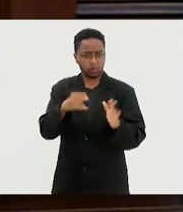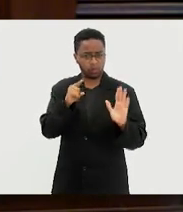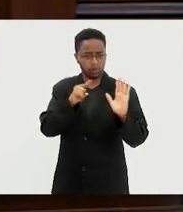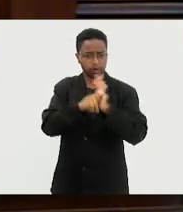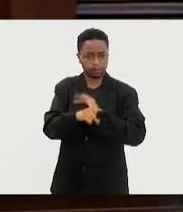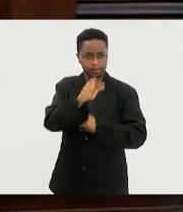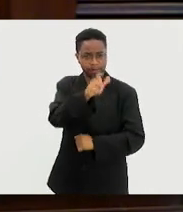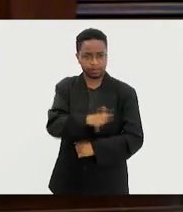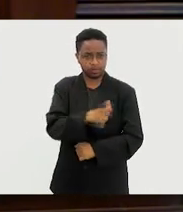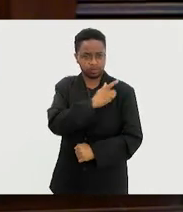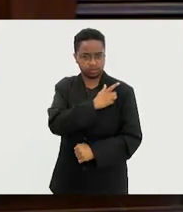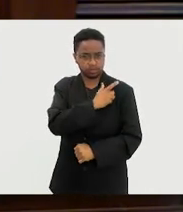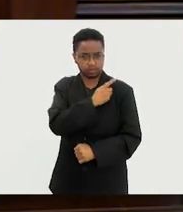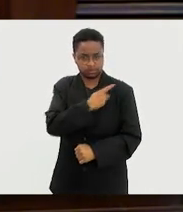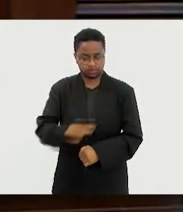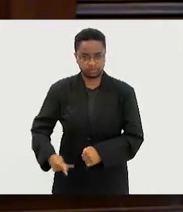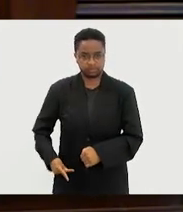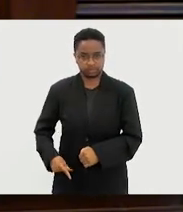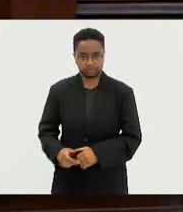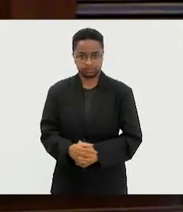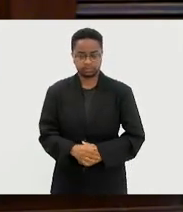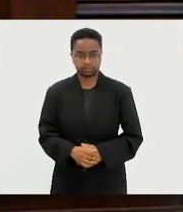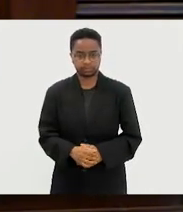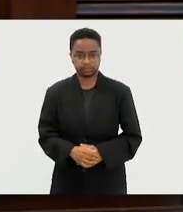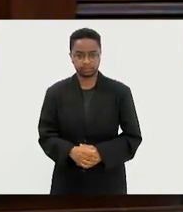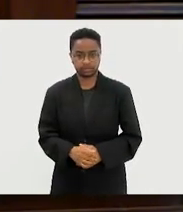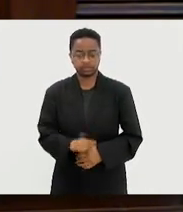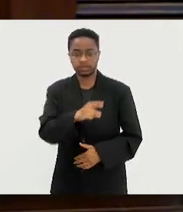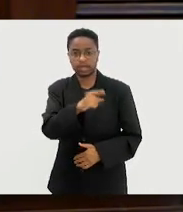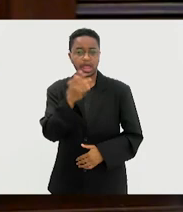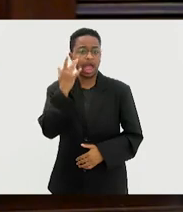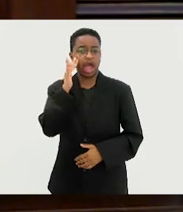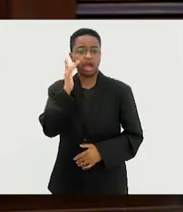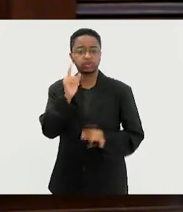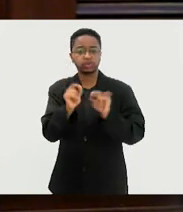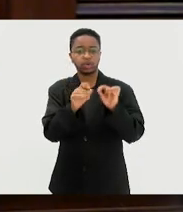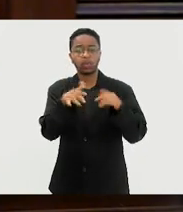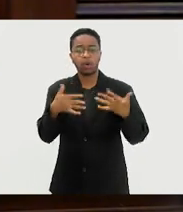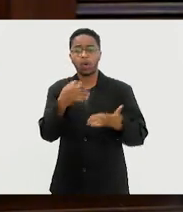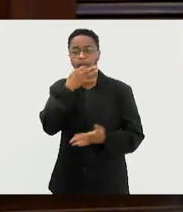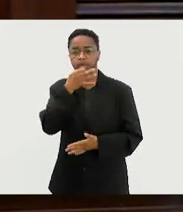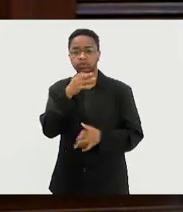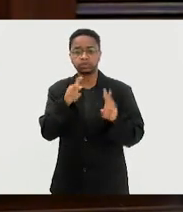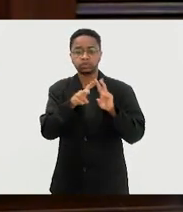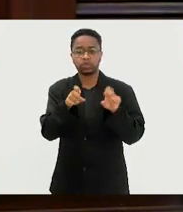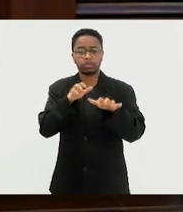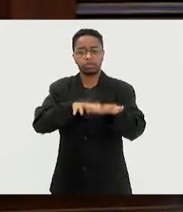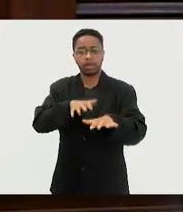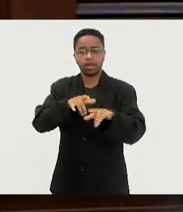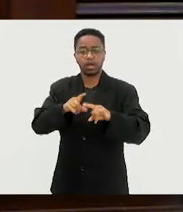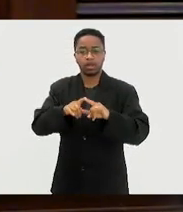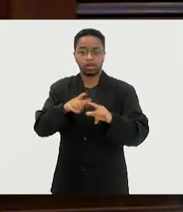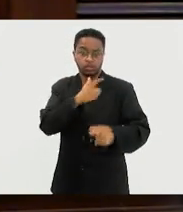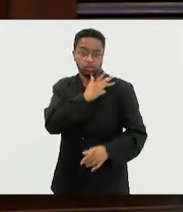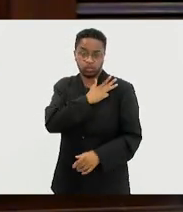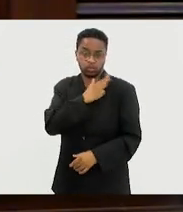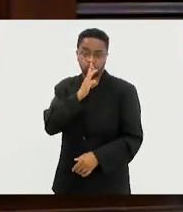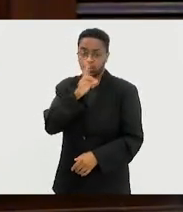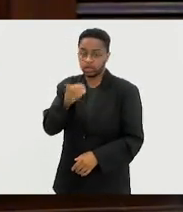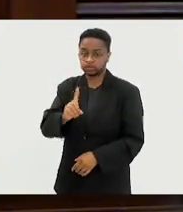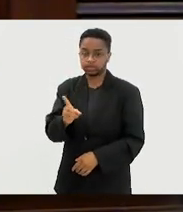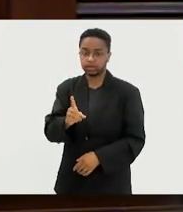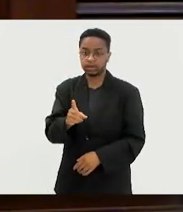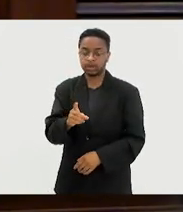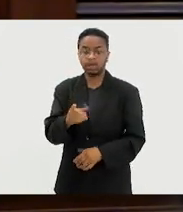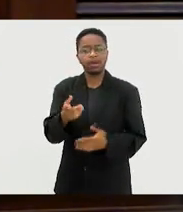minha pergunta. O que, que o senhor achou das manifestações? O Lula não respondeu, mas olha só o cuidado dela. Me permita